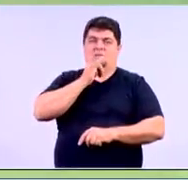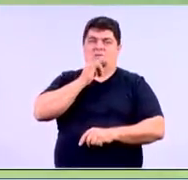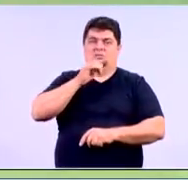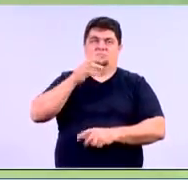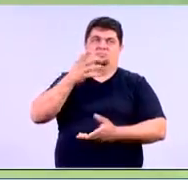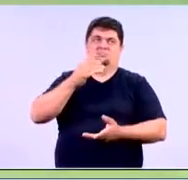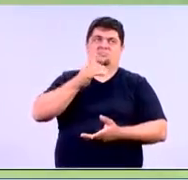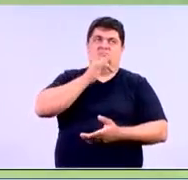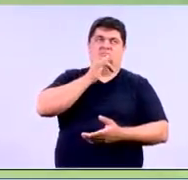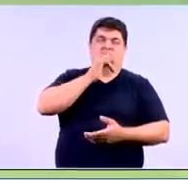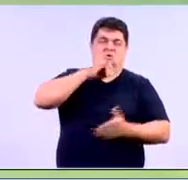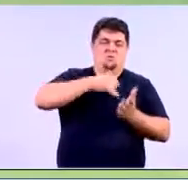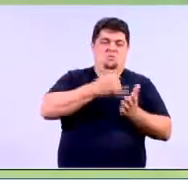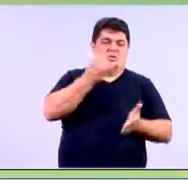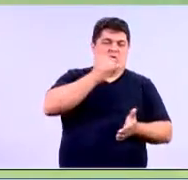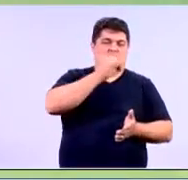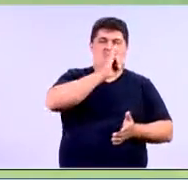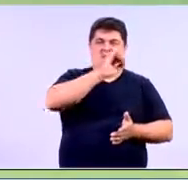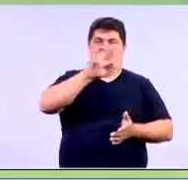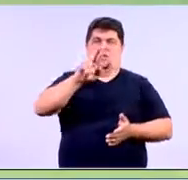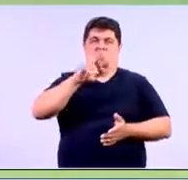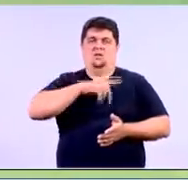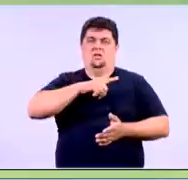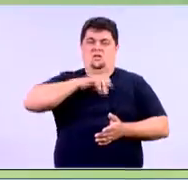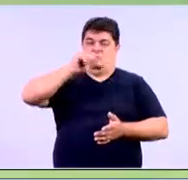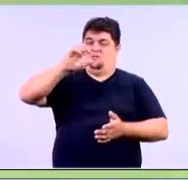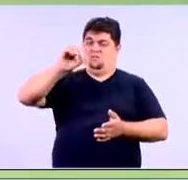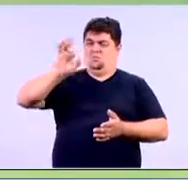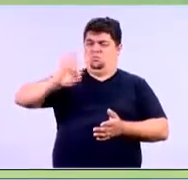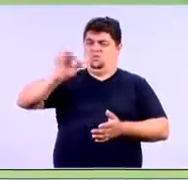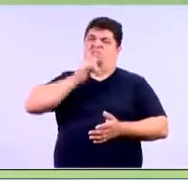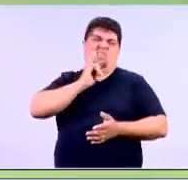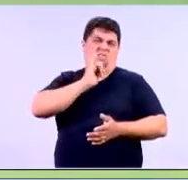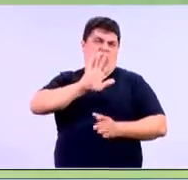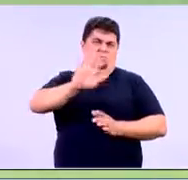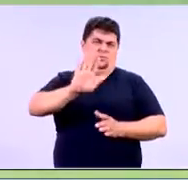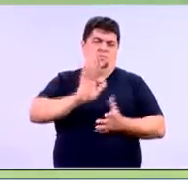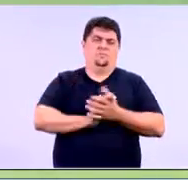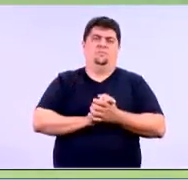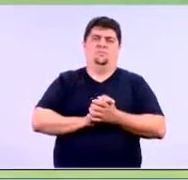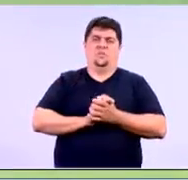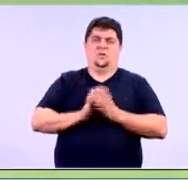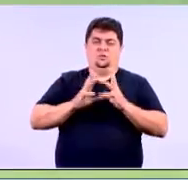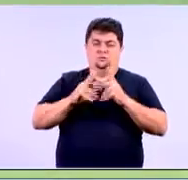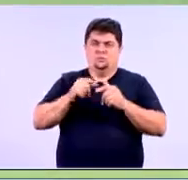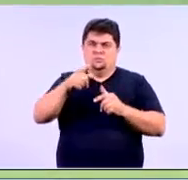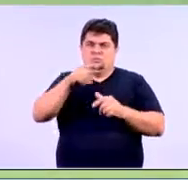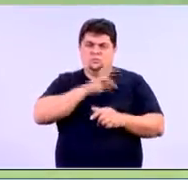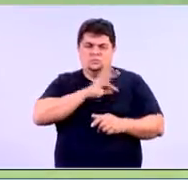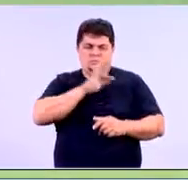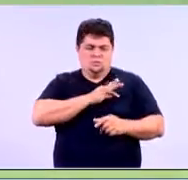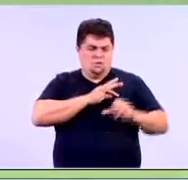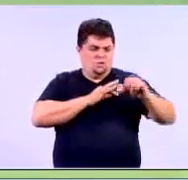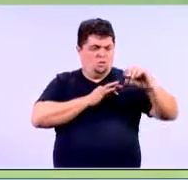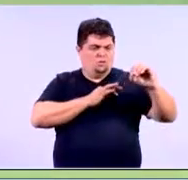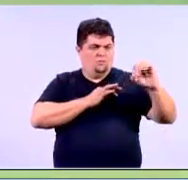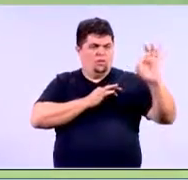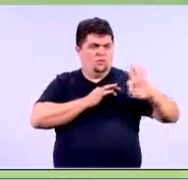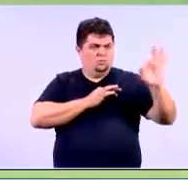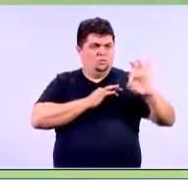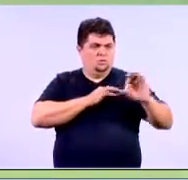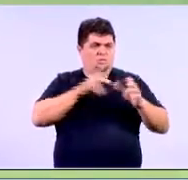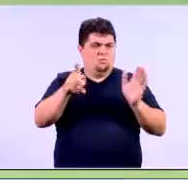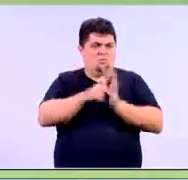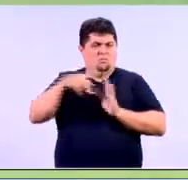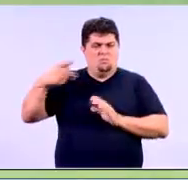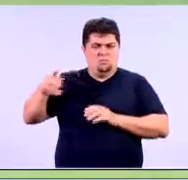Vamos colocar aqui que o imposto de renda eles aumentassem para 90%. De tudo que você ganha, 90% vai para o Estado, ou